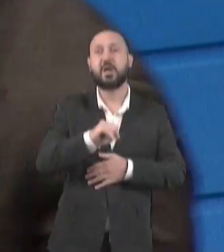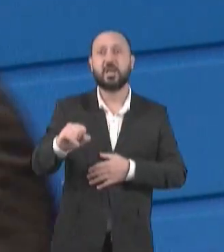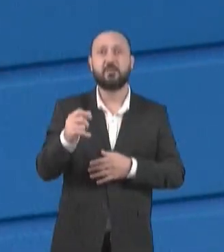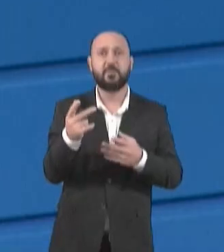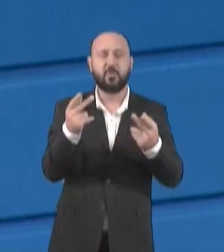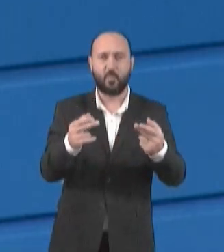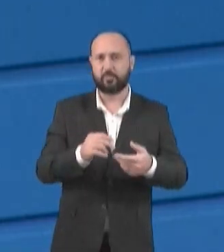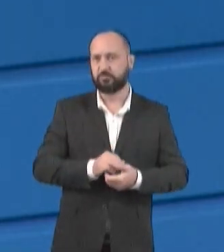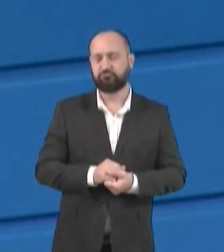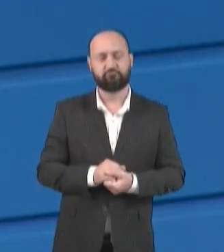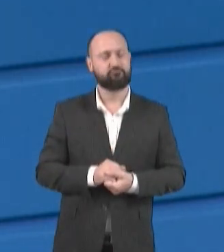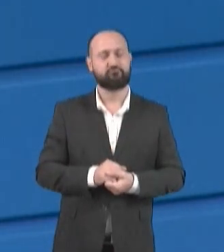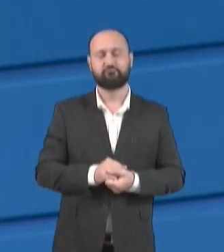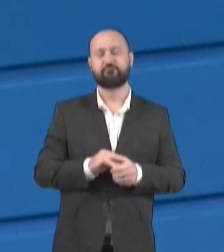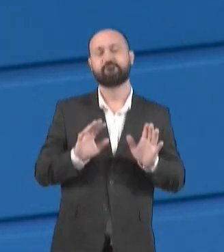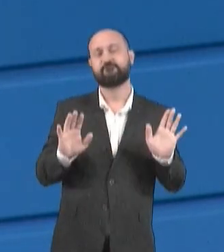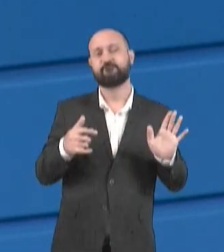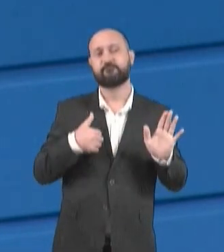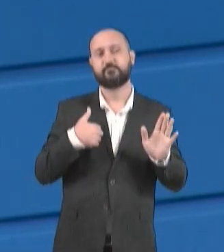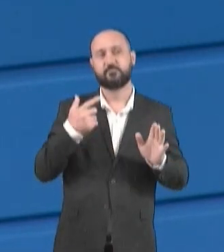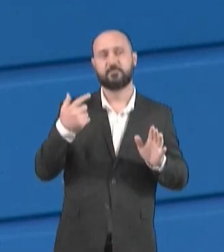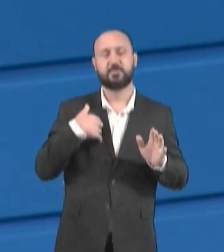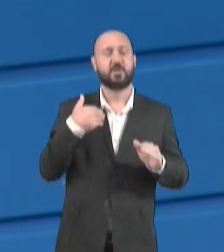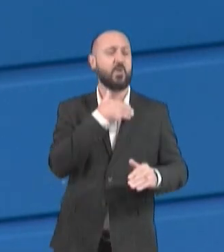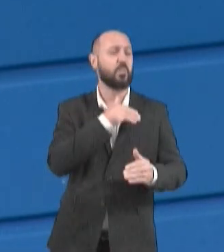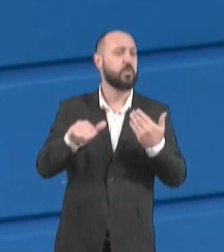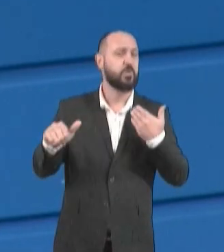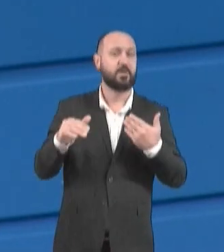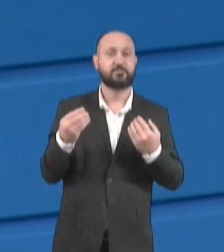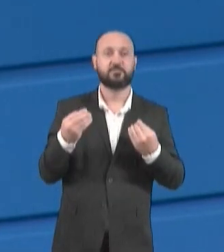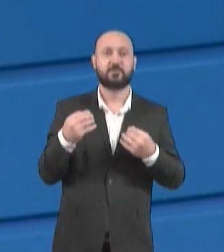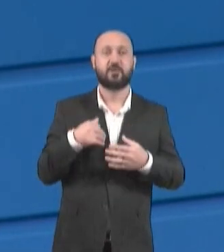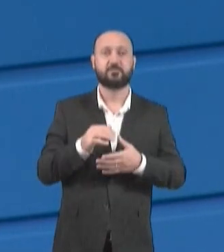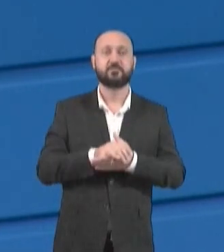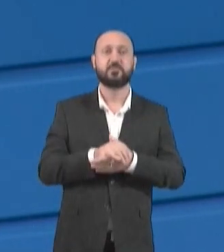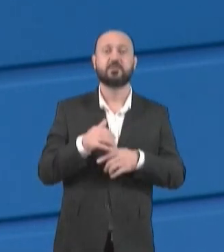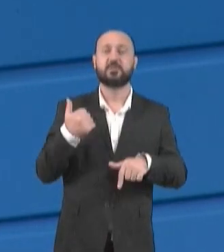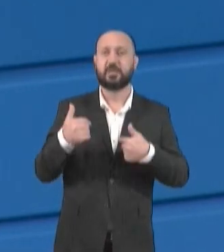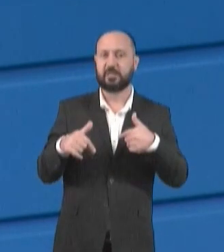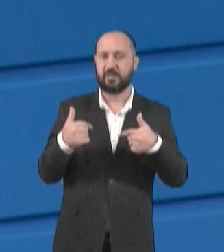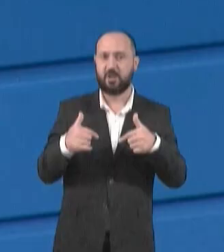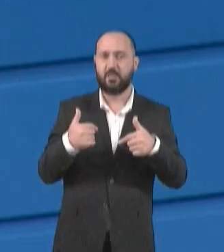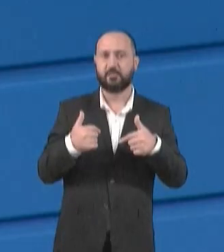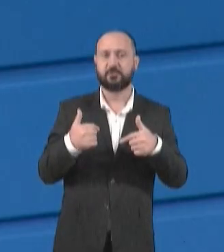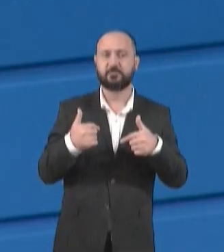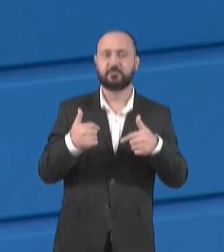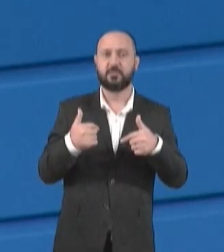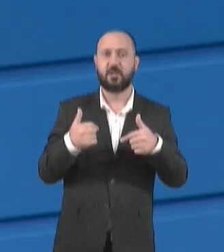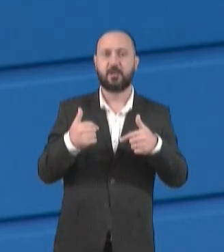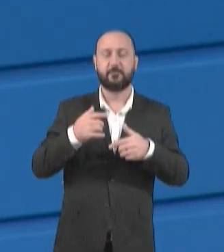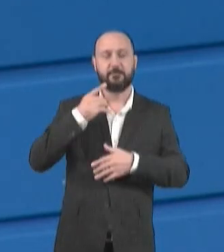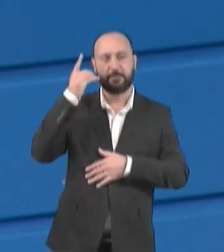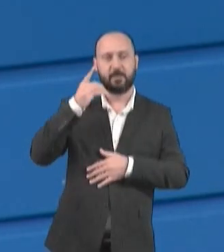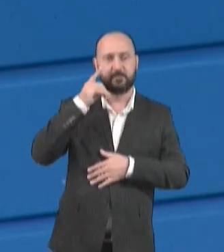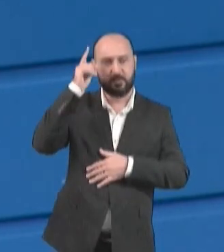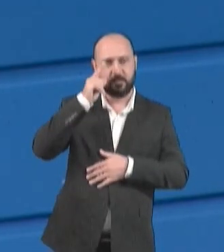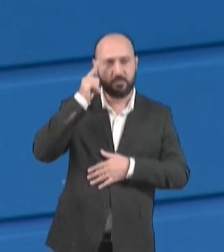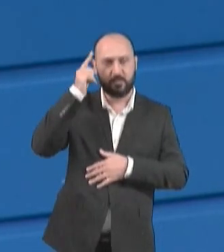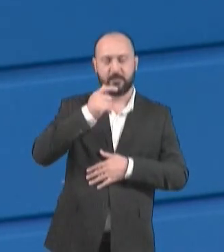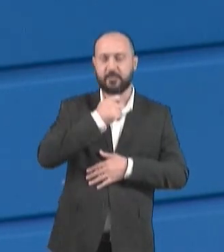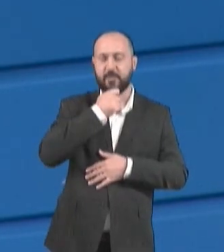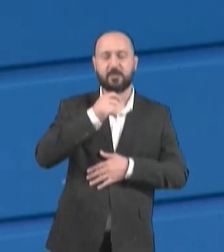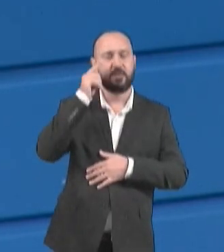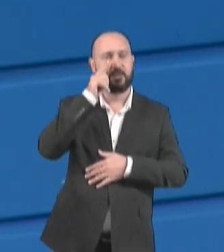tamanha crueldade como essa. Então, assim, deixa aqui a minha indignação. A gente vem trabalhando, tá aqui a nossa deputada Lia, a